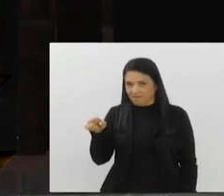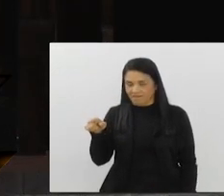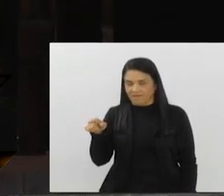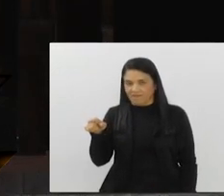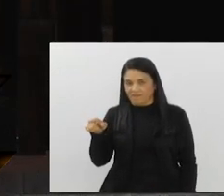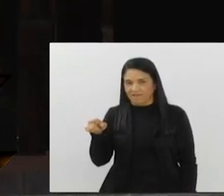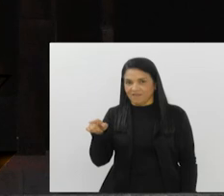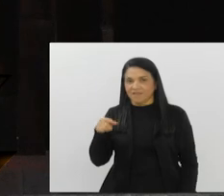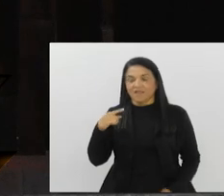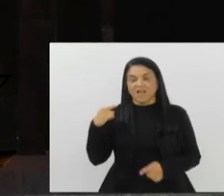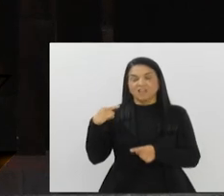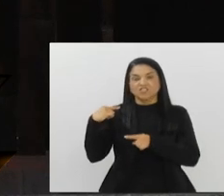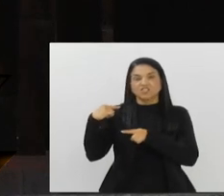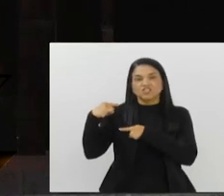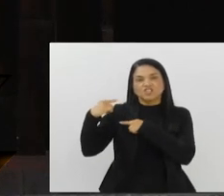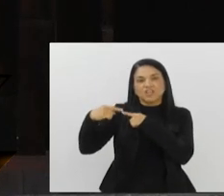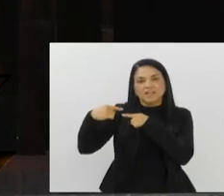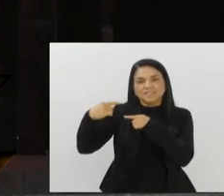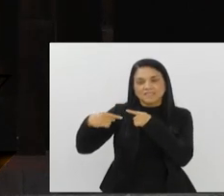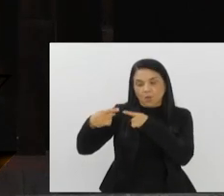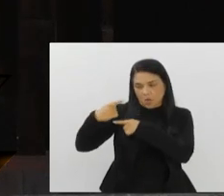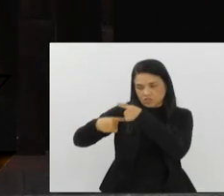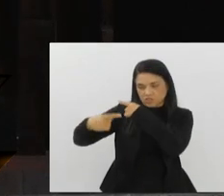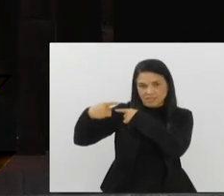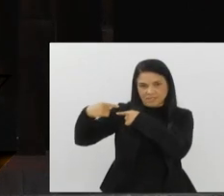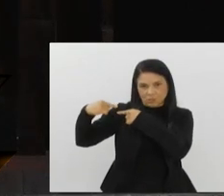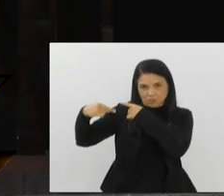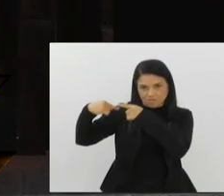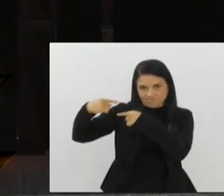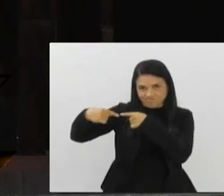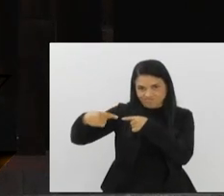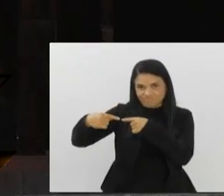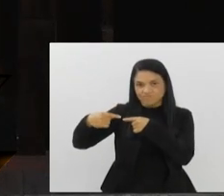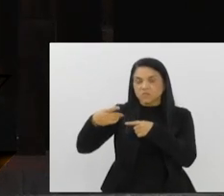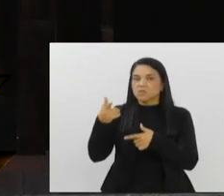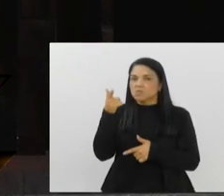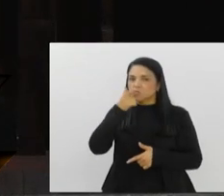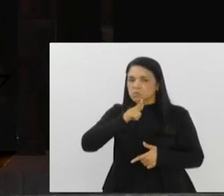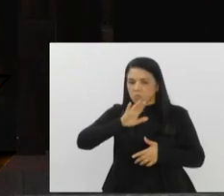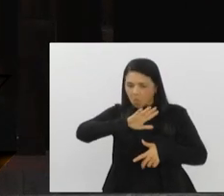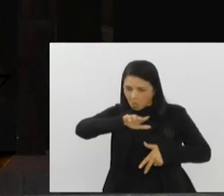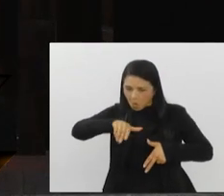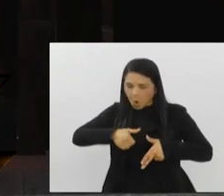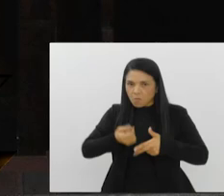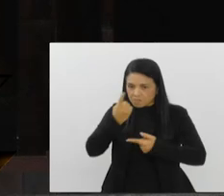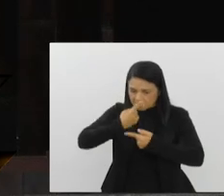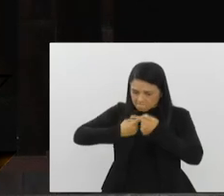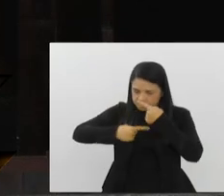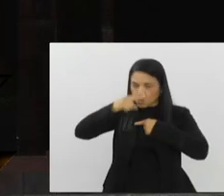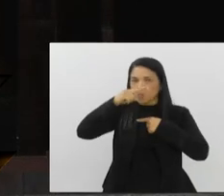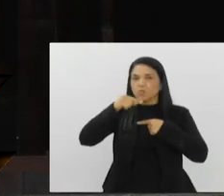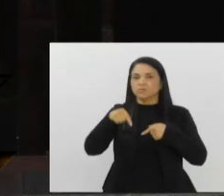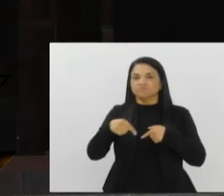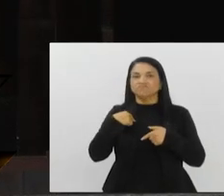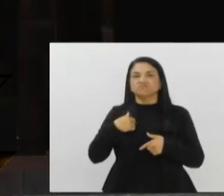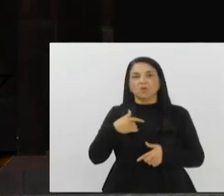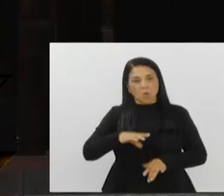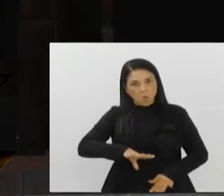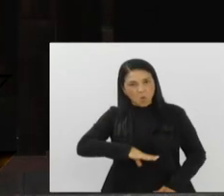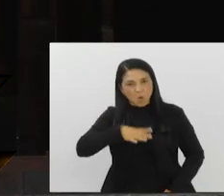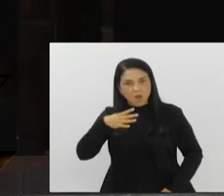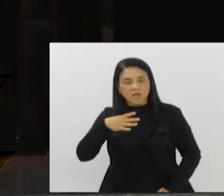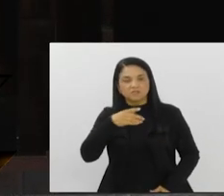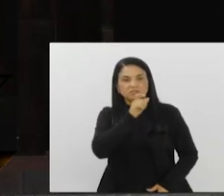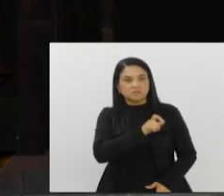teve a geração que resistiu ao golpe coragem teve os desaparecidos